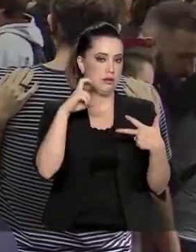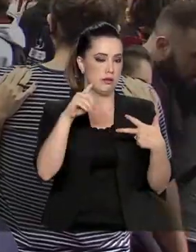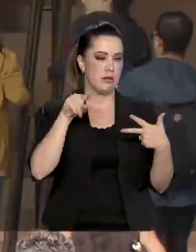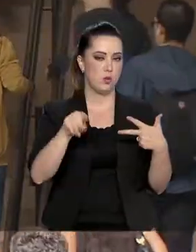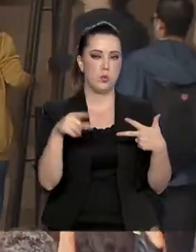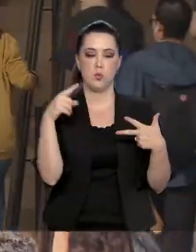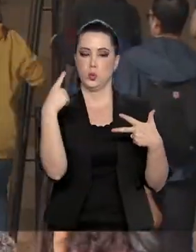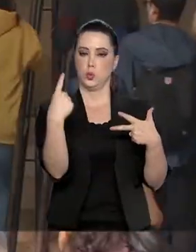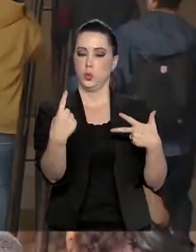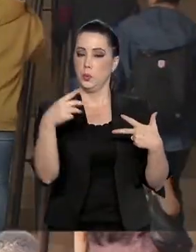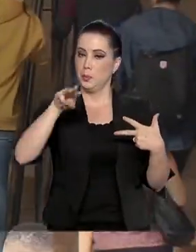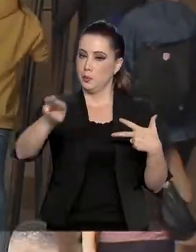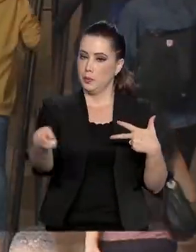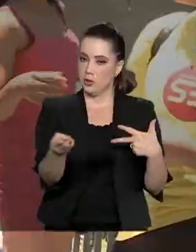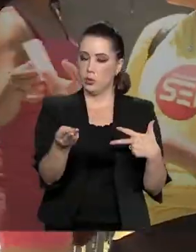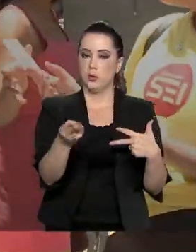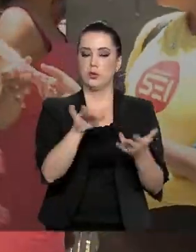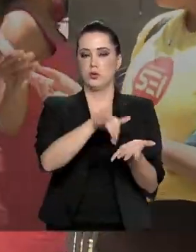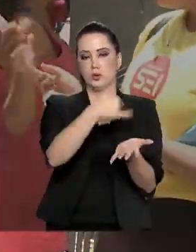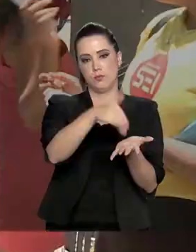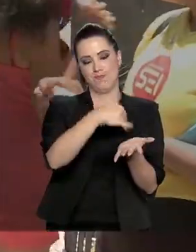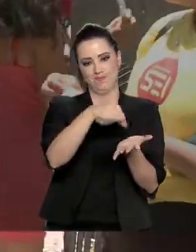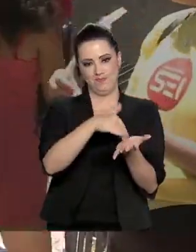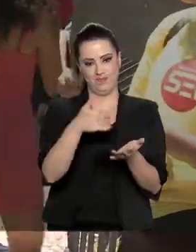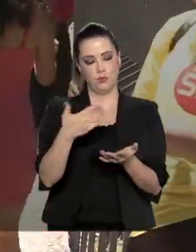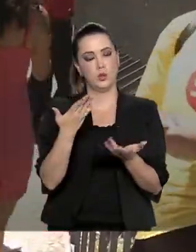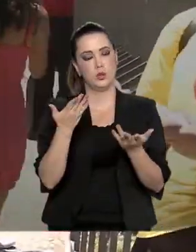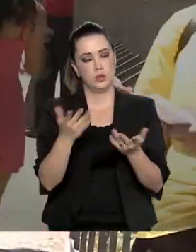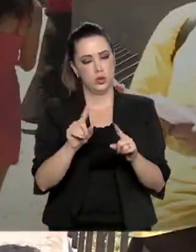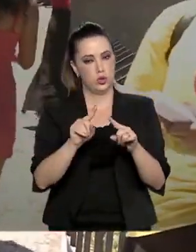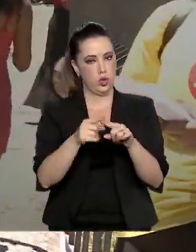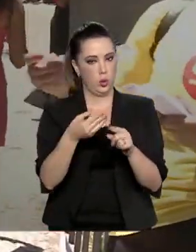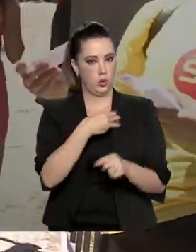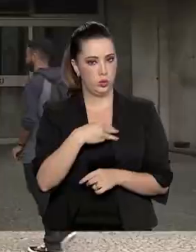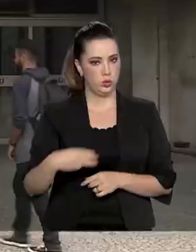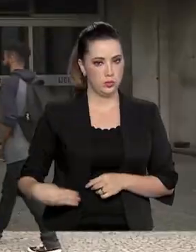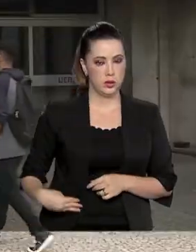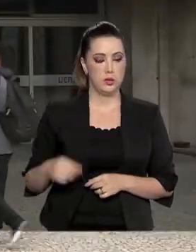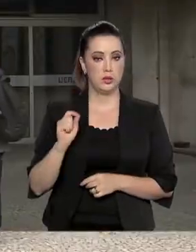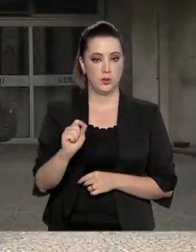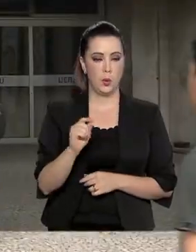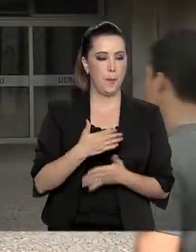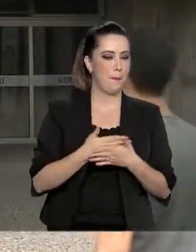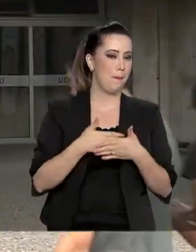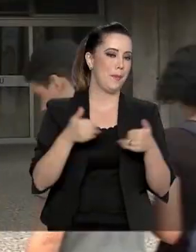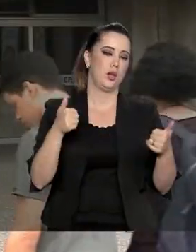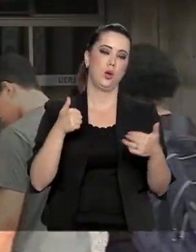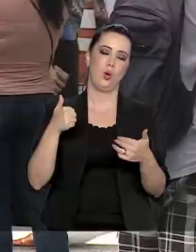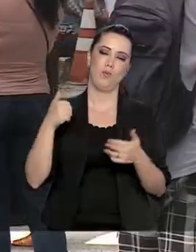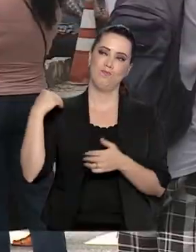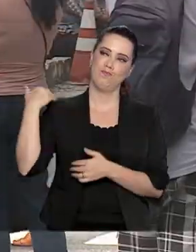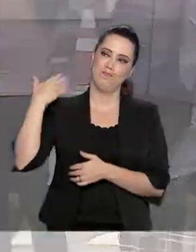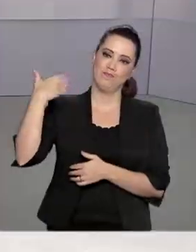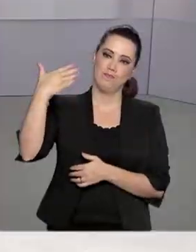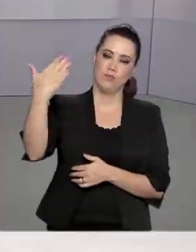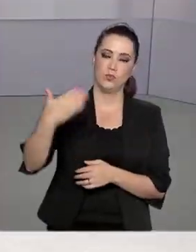,1 milhões de inscritos, foi, segundo o ministro Abraham Wintraub, o melhor da história.